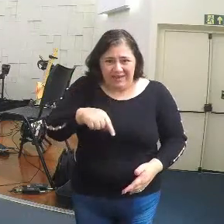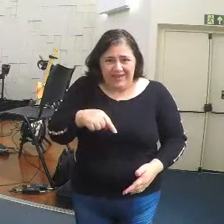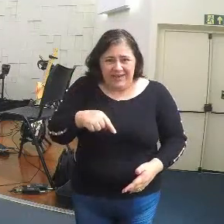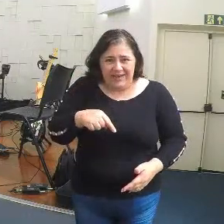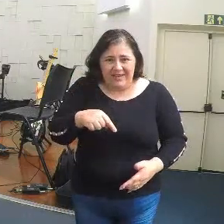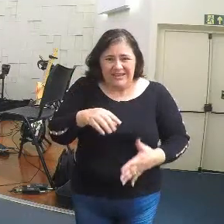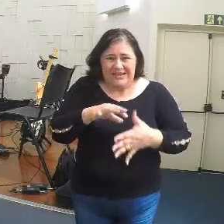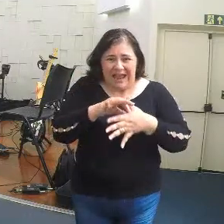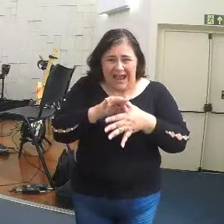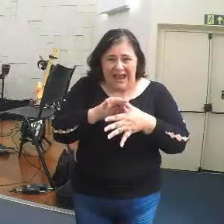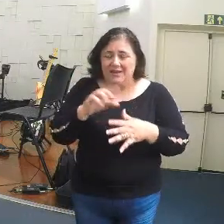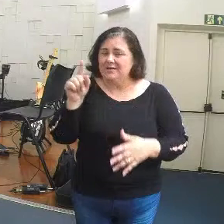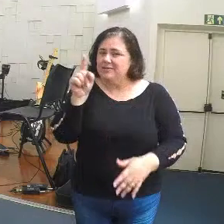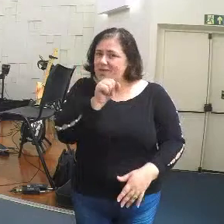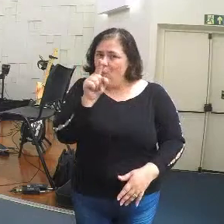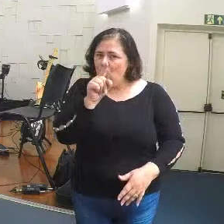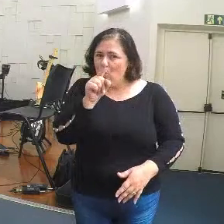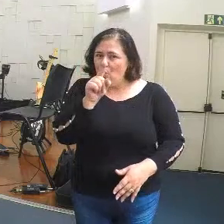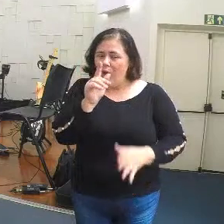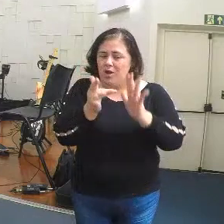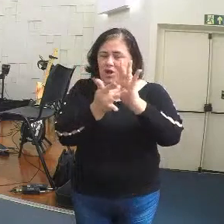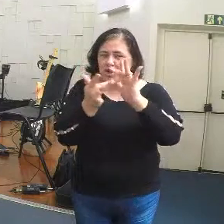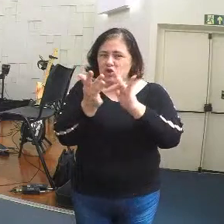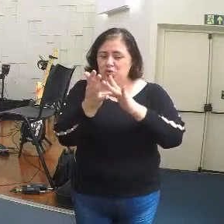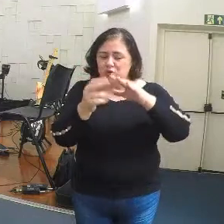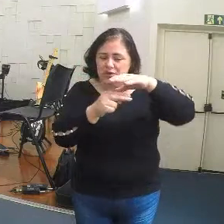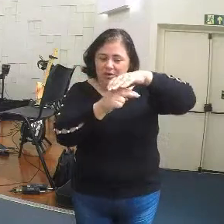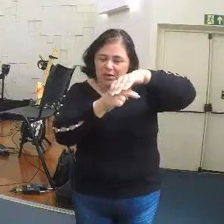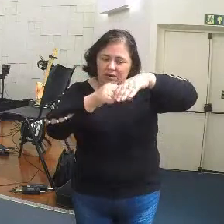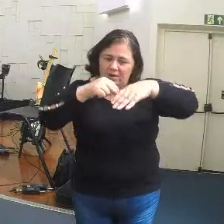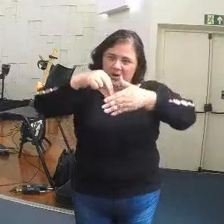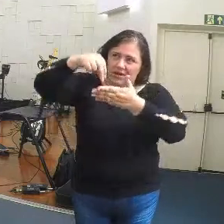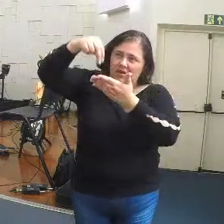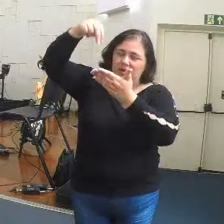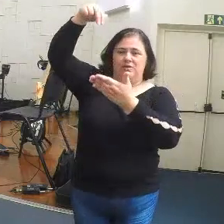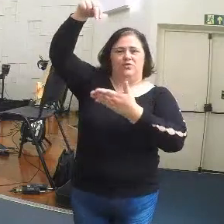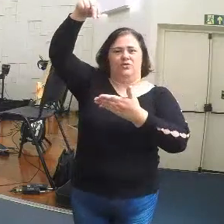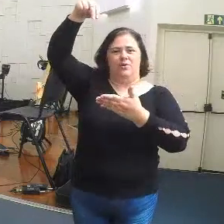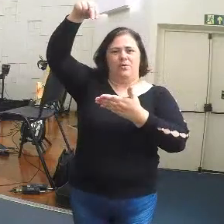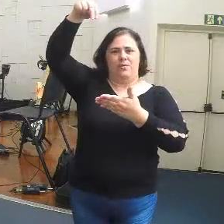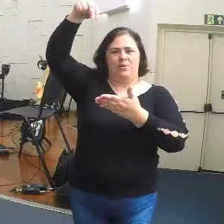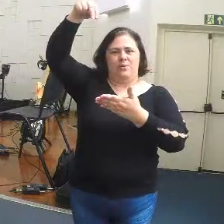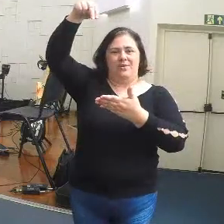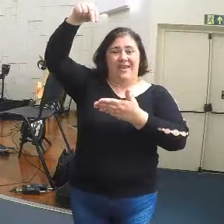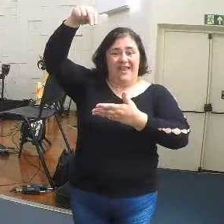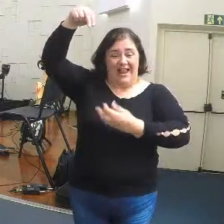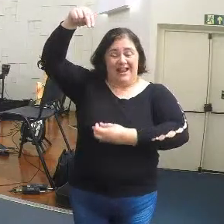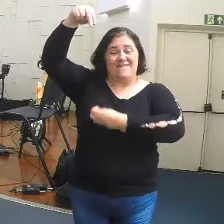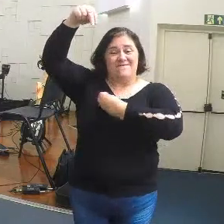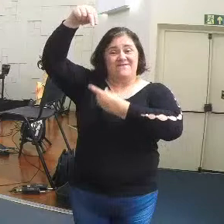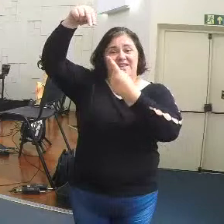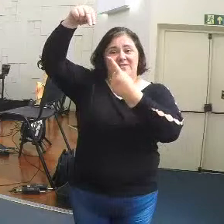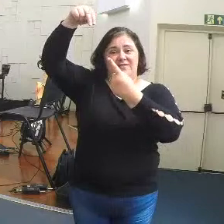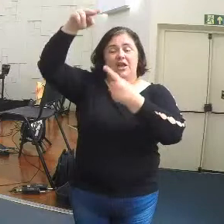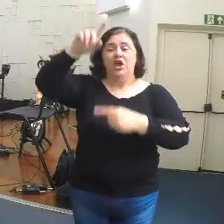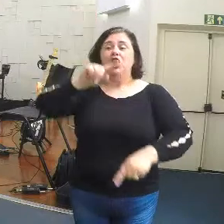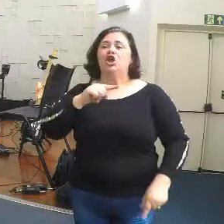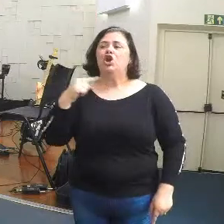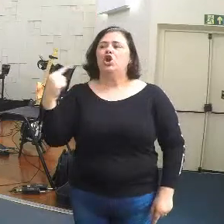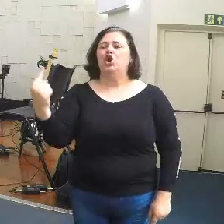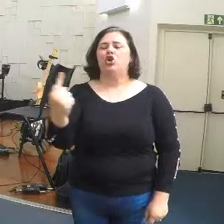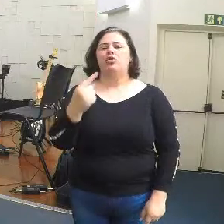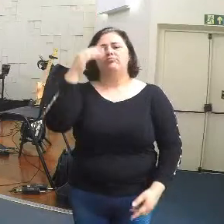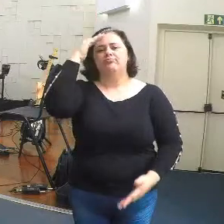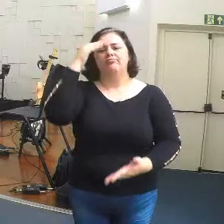E estamos dizendo mais, se Ele ressuscitou e está vivo, e nós estamos aqui cumprindo a sua vontade, é porque nós cremos que Ele voltará.